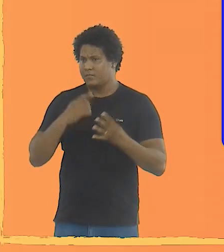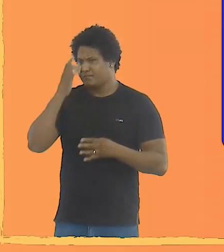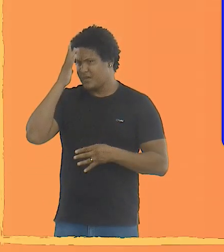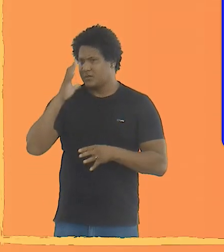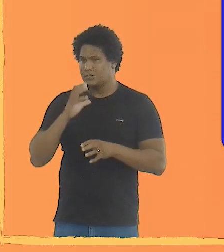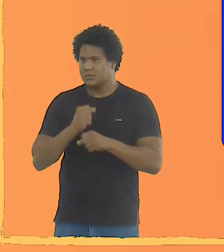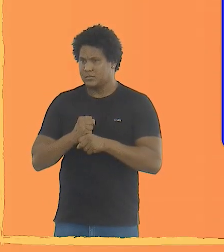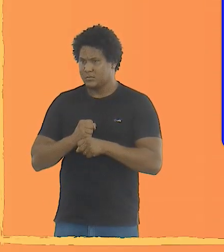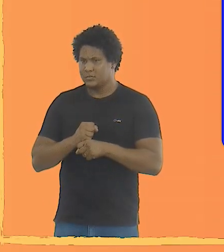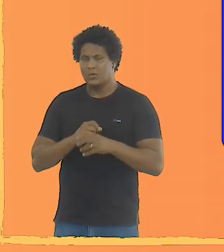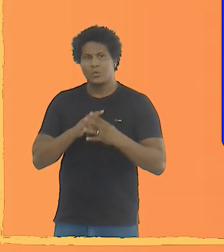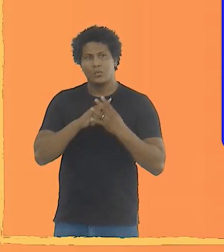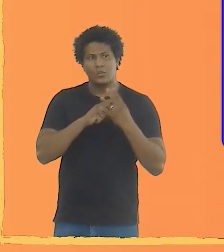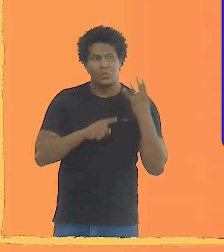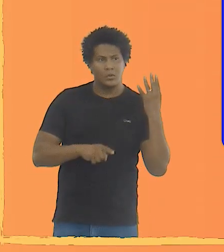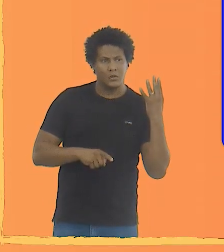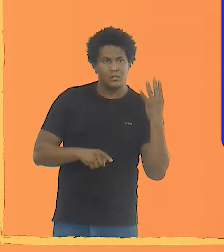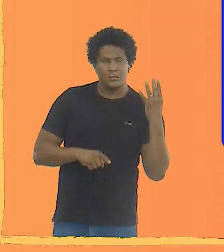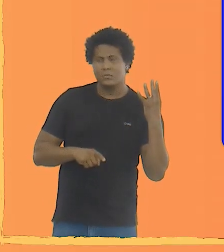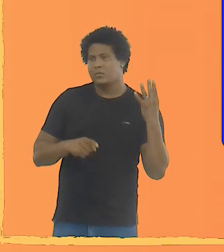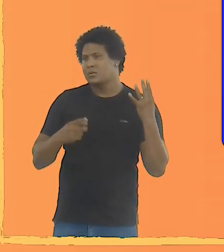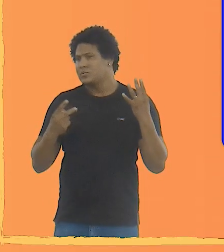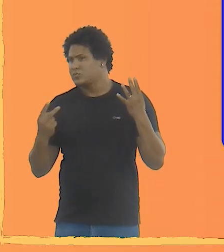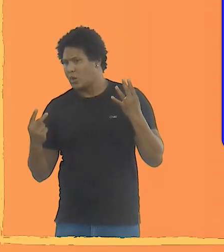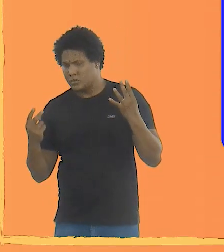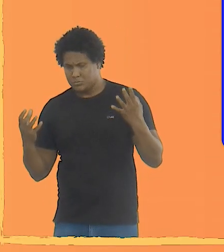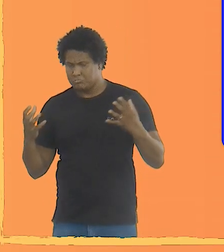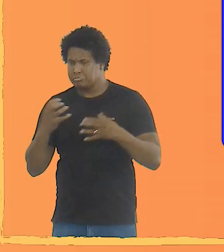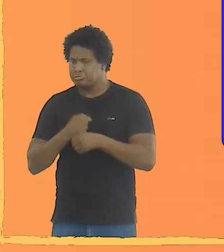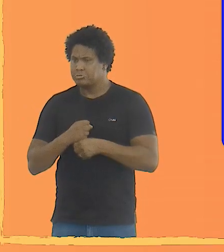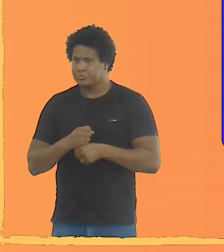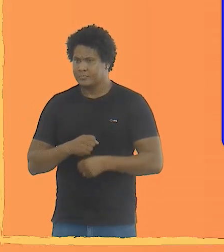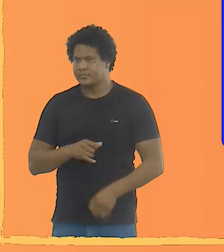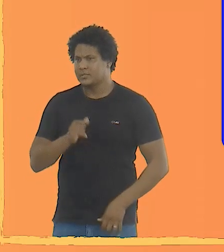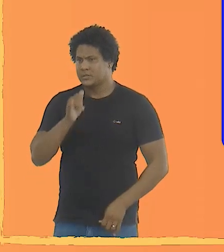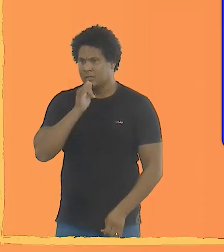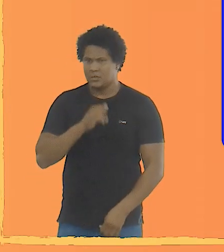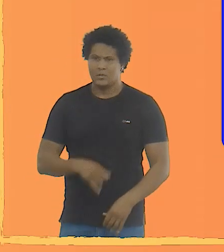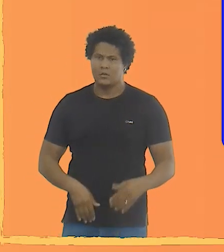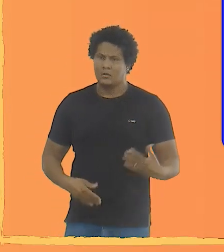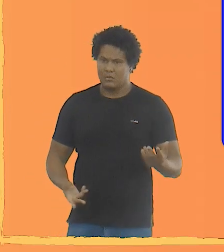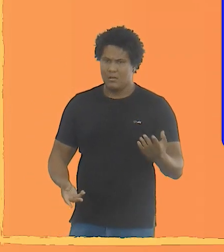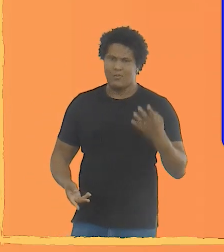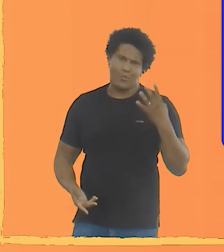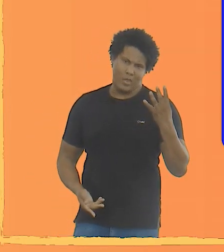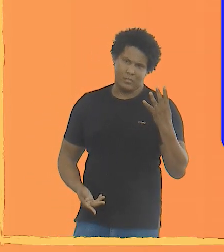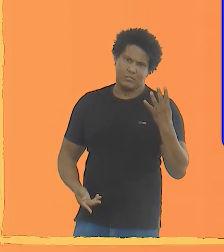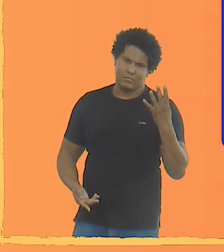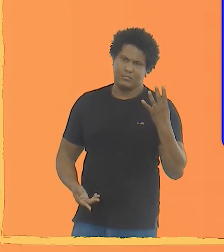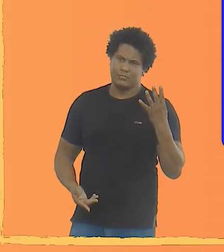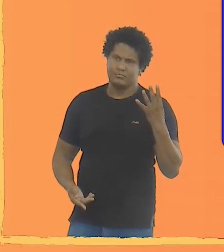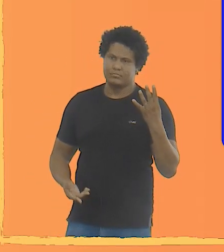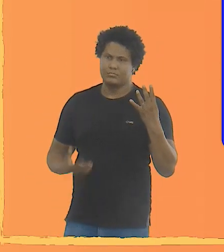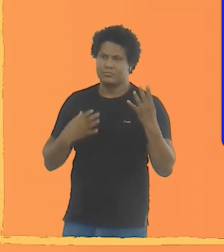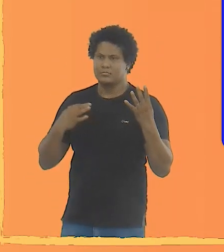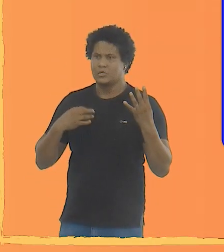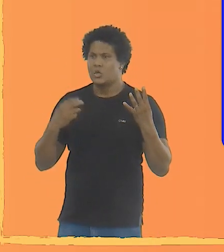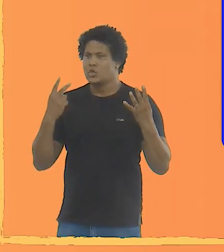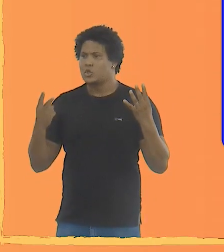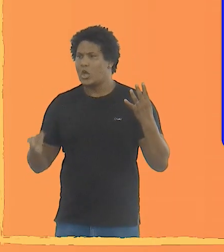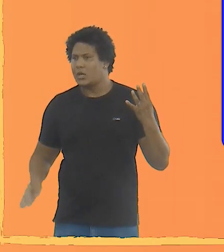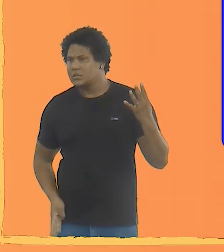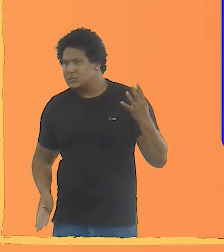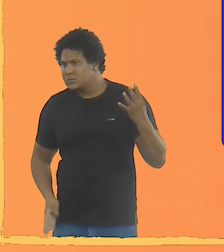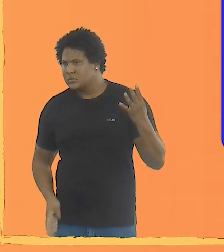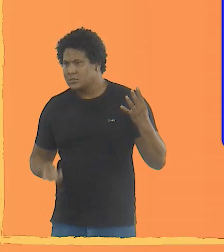quantas camisas ele tem e quantas calças ele tem à disposição. São 4 camisas e 2 calças. Então quantos pares ele